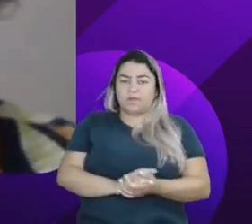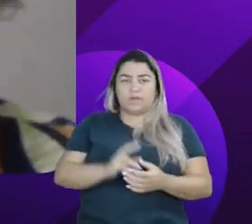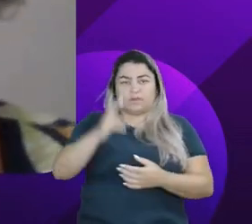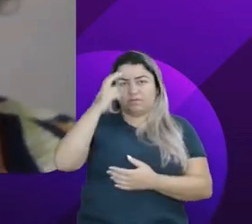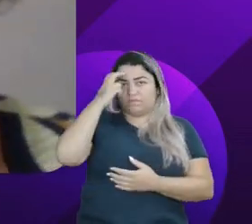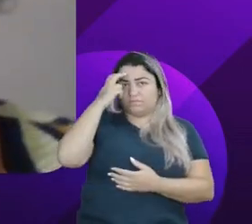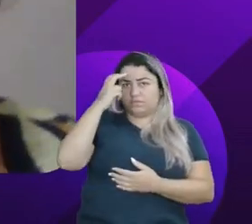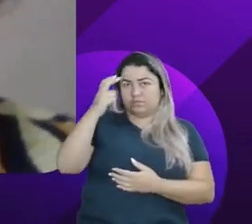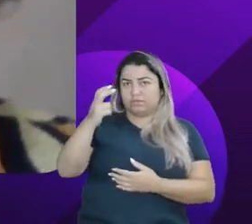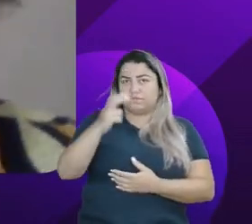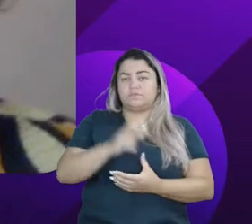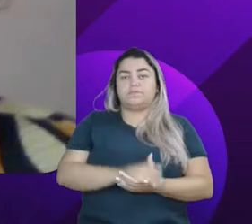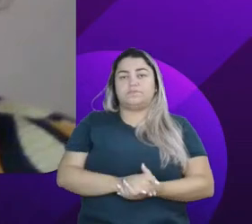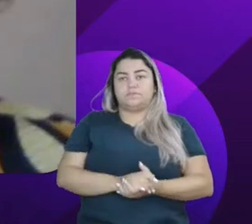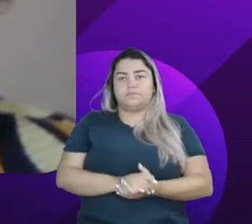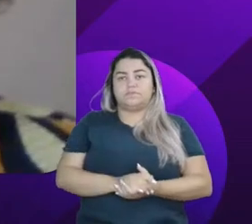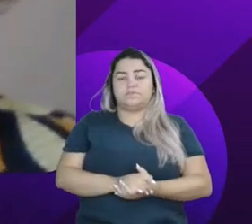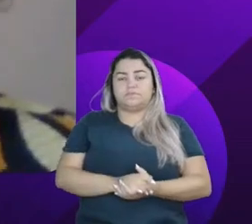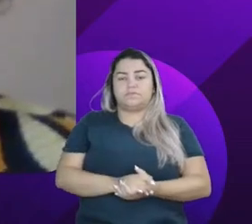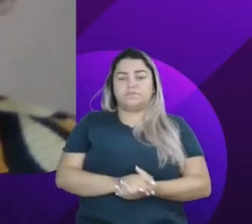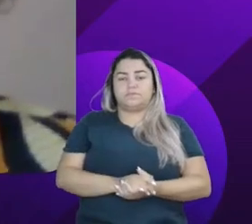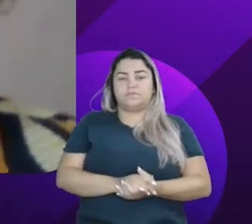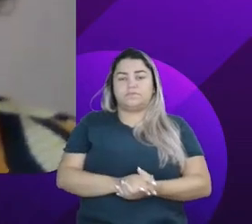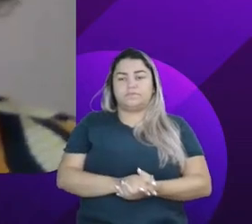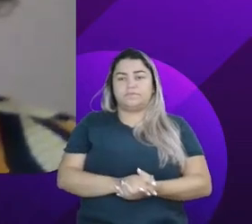cultura. E nesse aspecto,